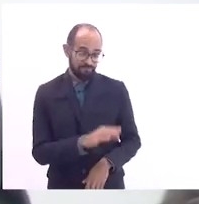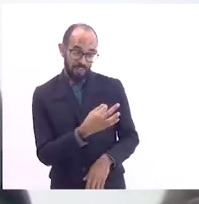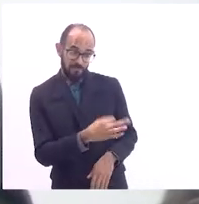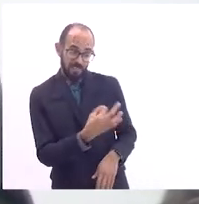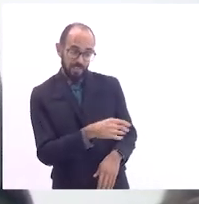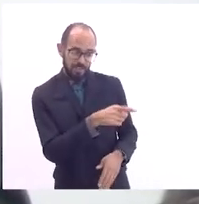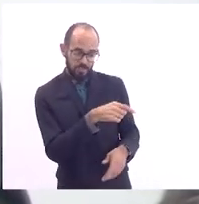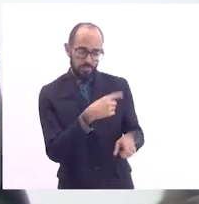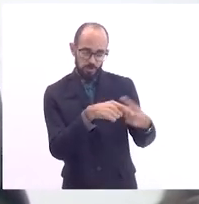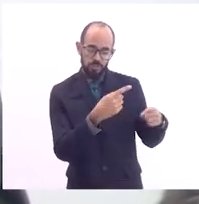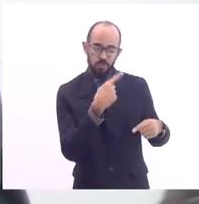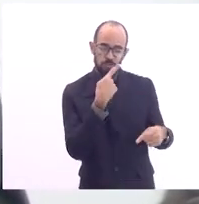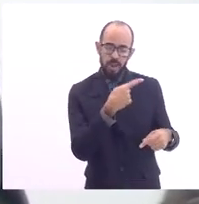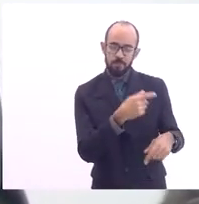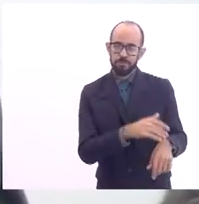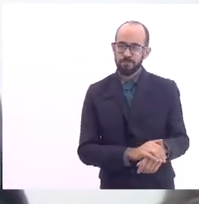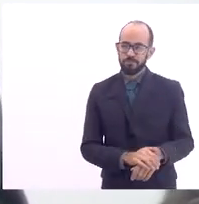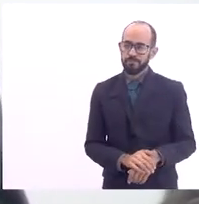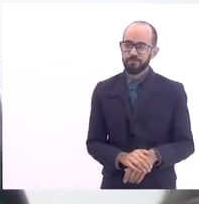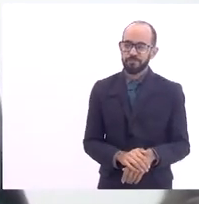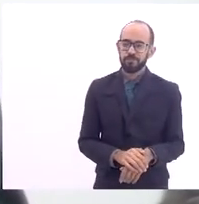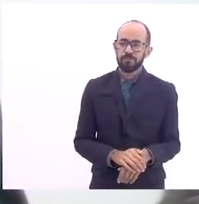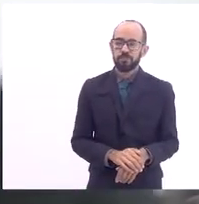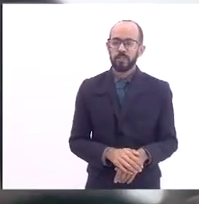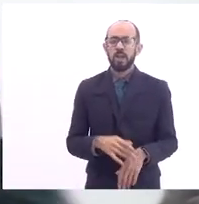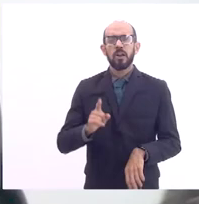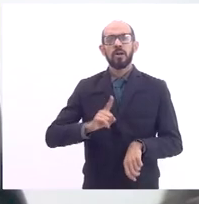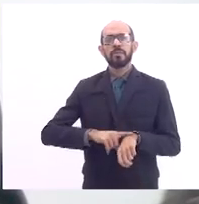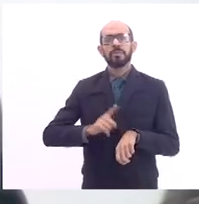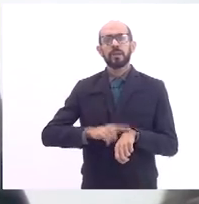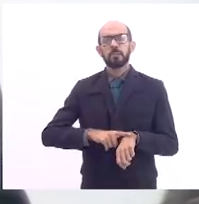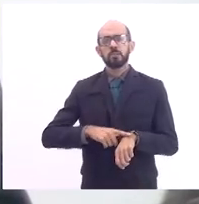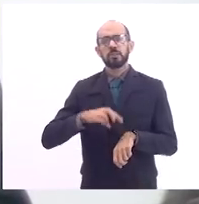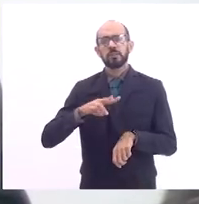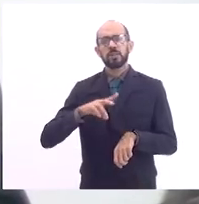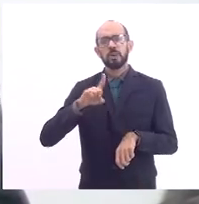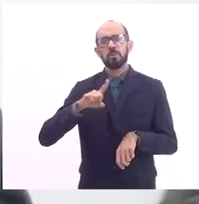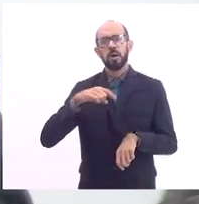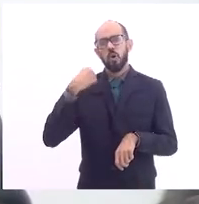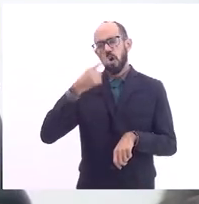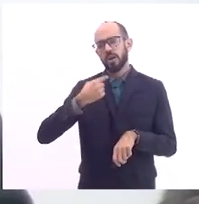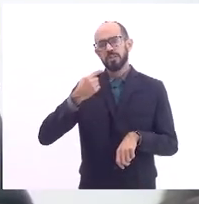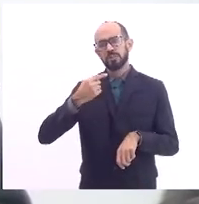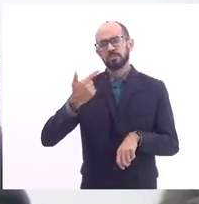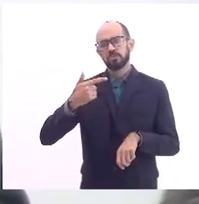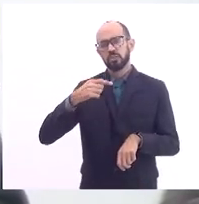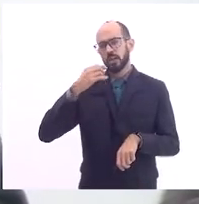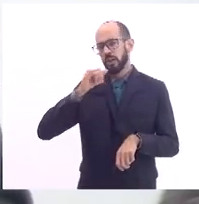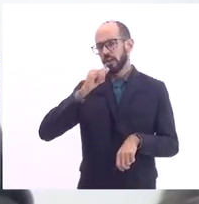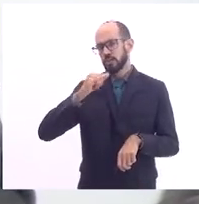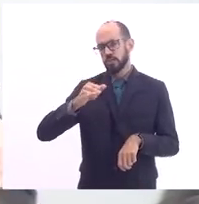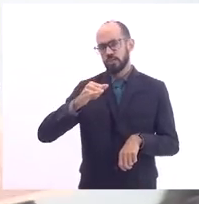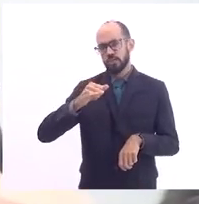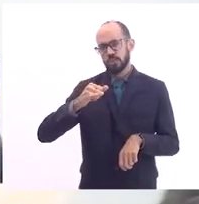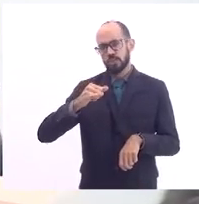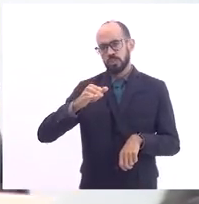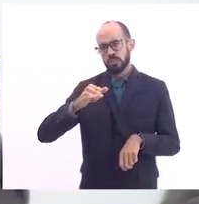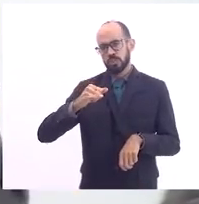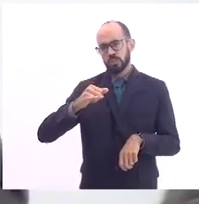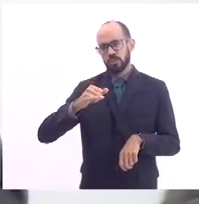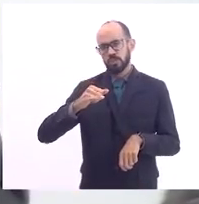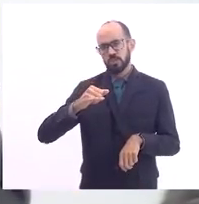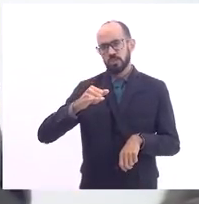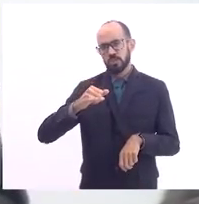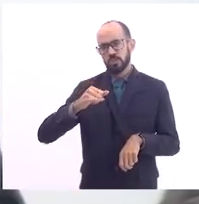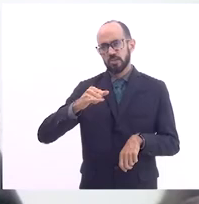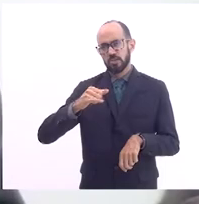aqui falando o tempo que ficou, 31 horas, sem luz, ou meia fase, como eles